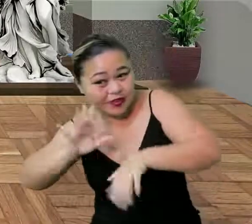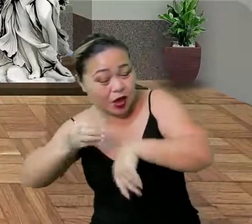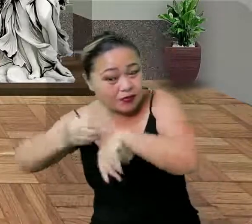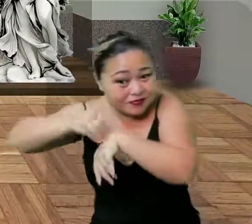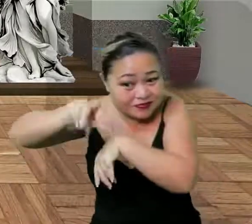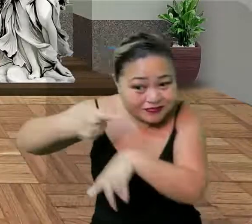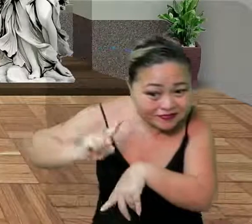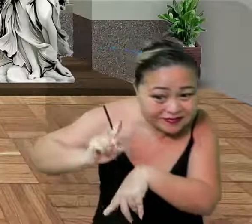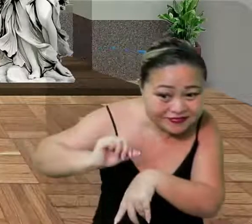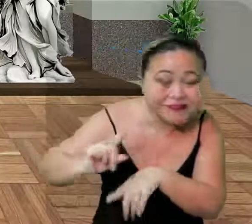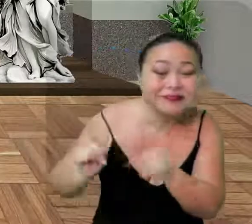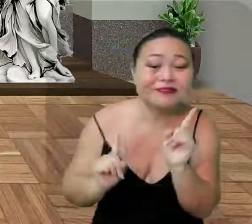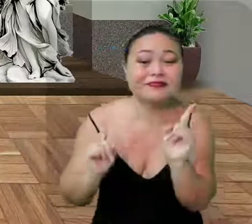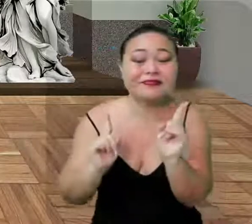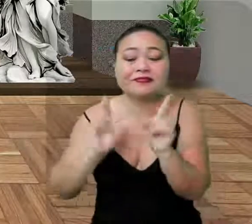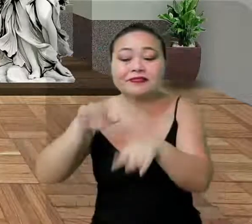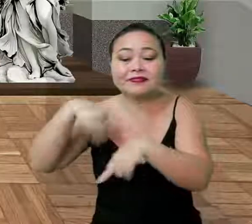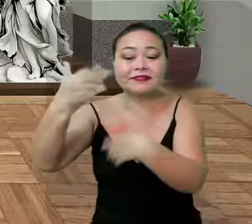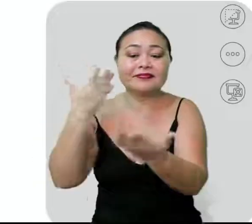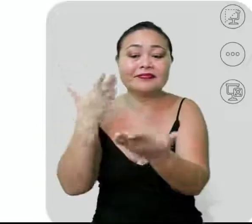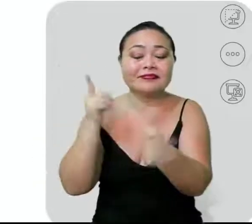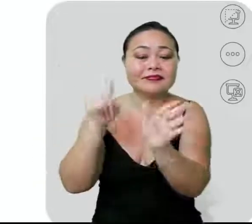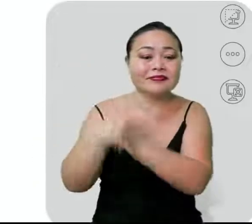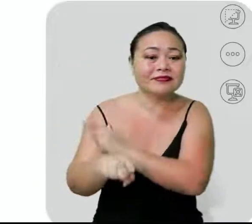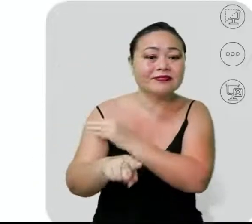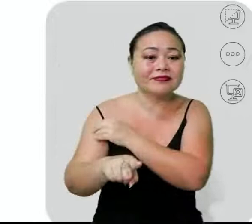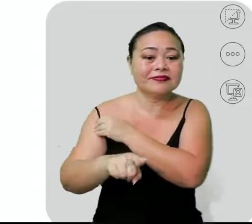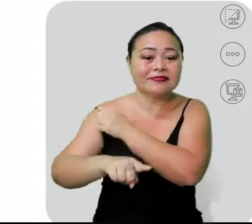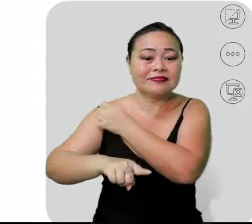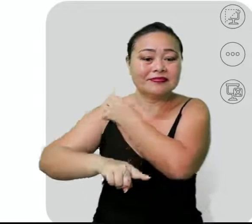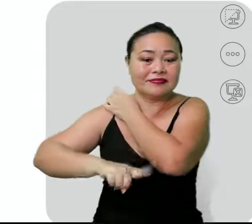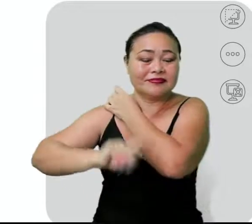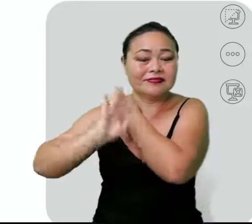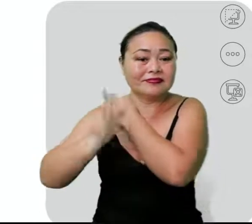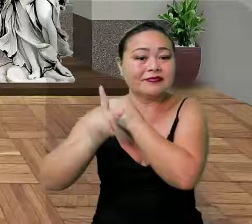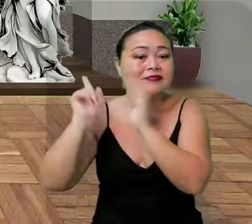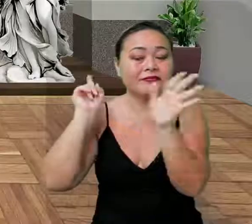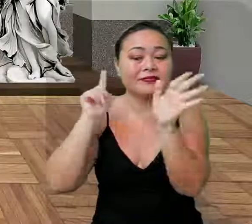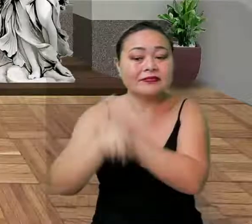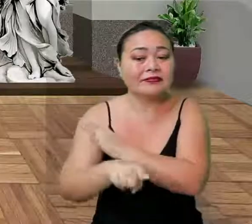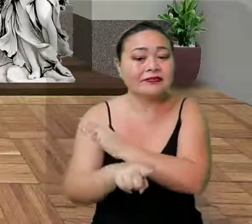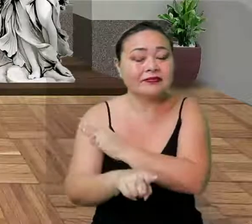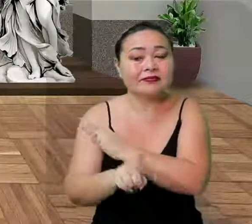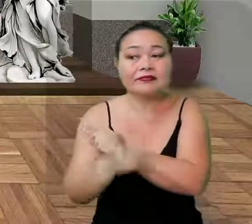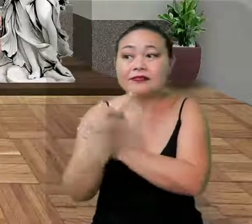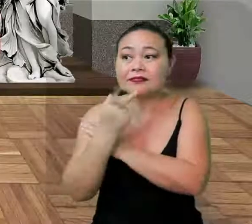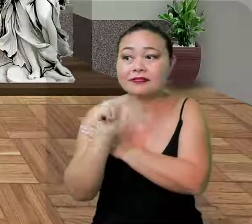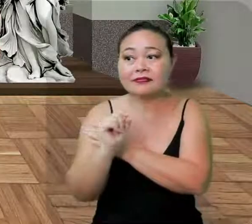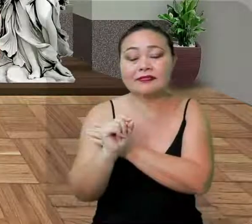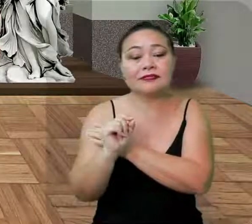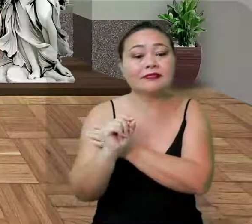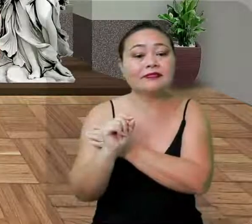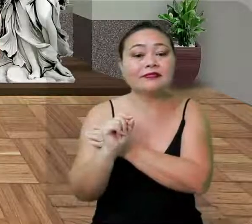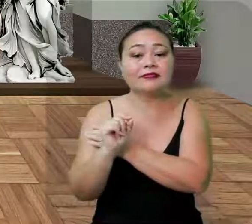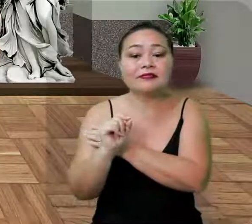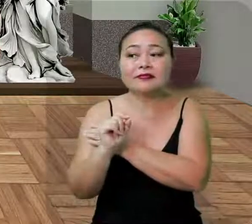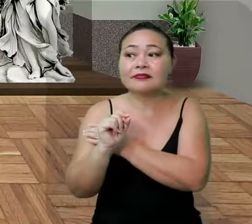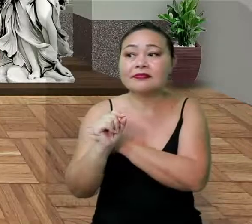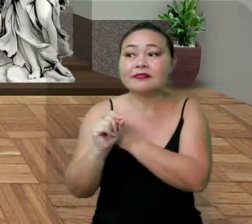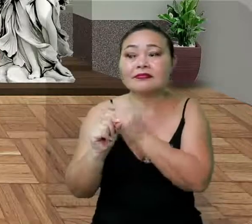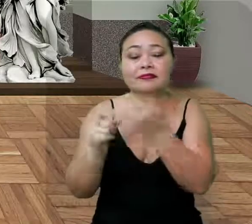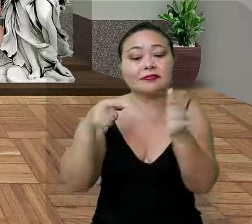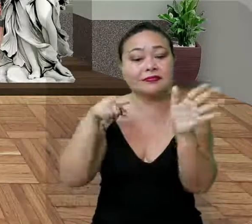eu vou dar spoiler Então tá prova questão Eita próxima questão fala o seguinte